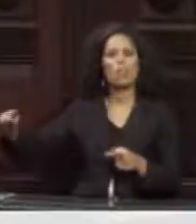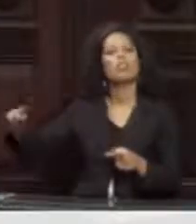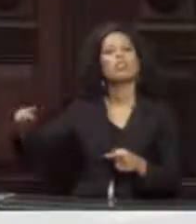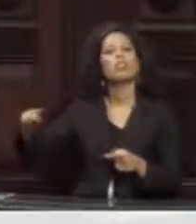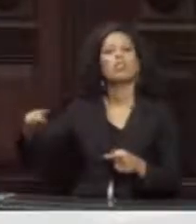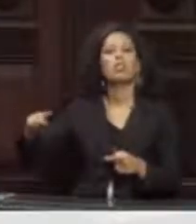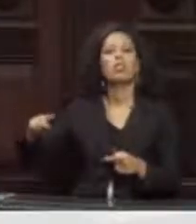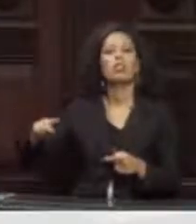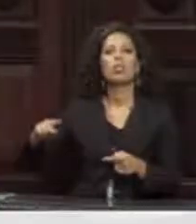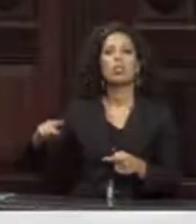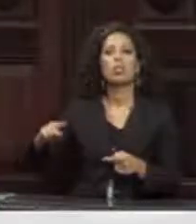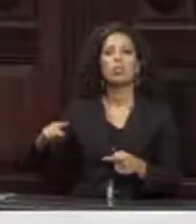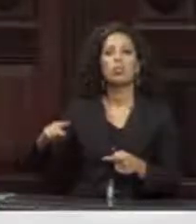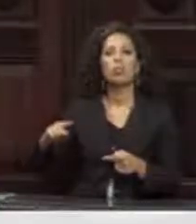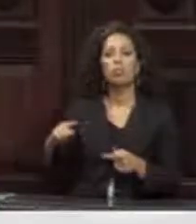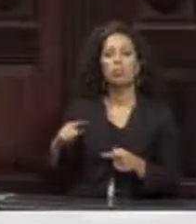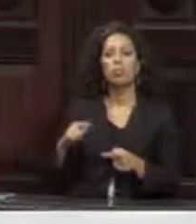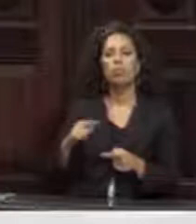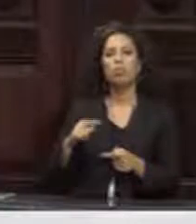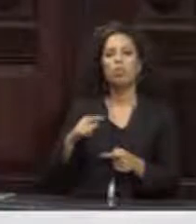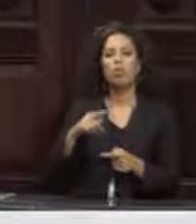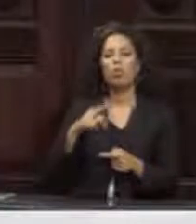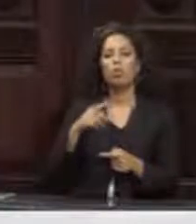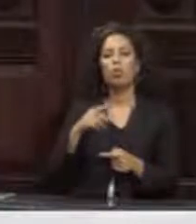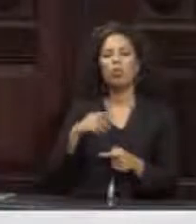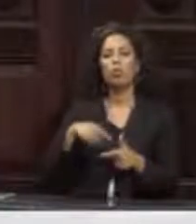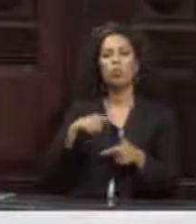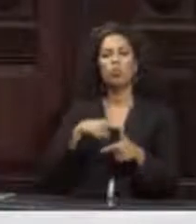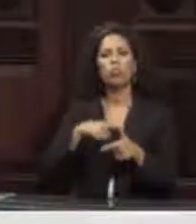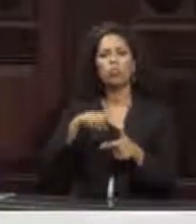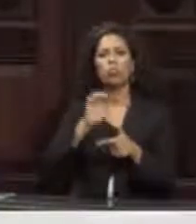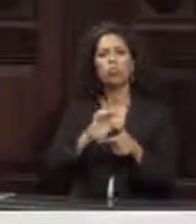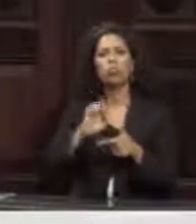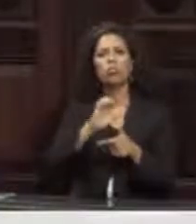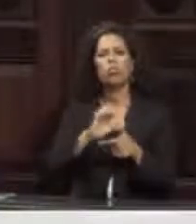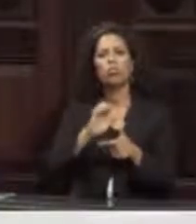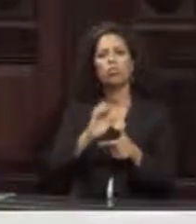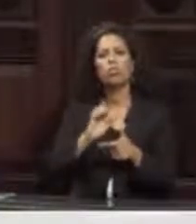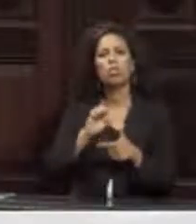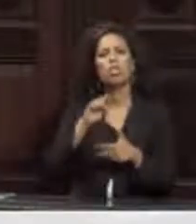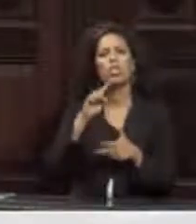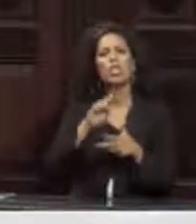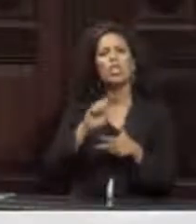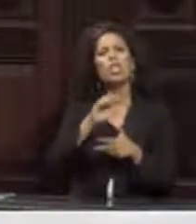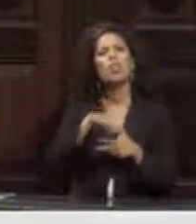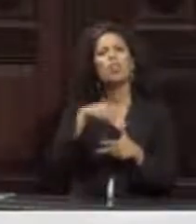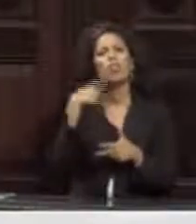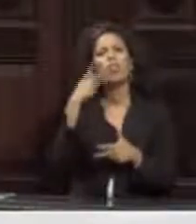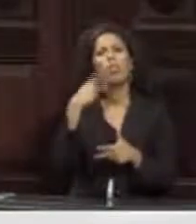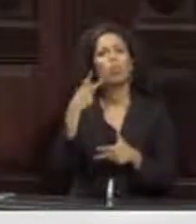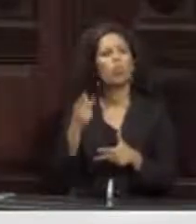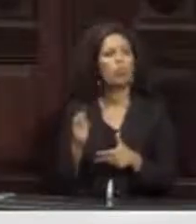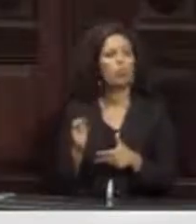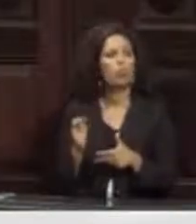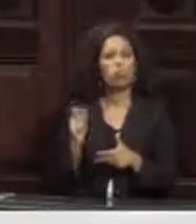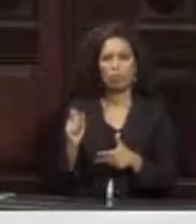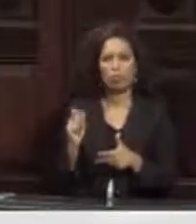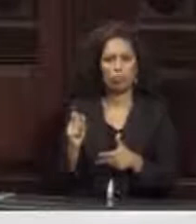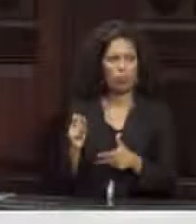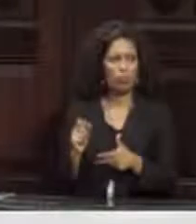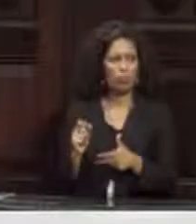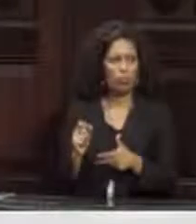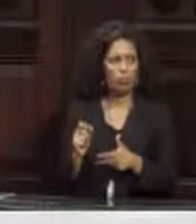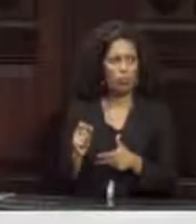projeto de lei de iniciativa do Poder Executivo é que não nos é fornecido minimamente